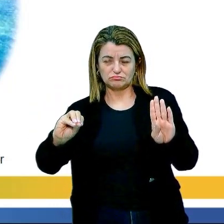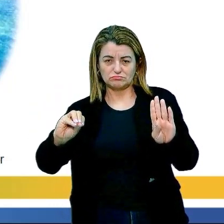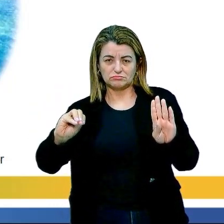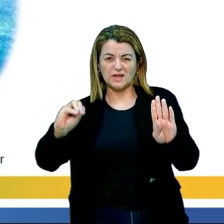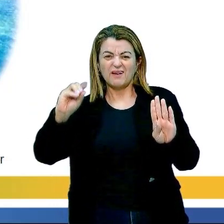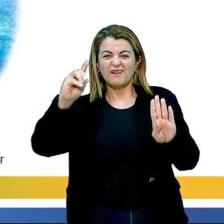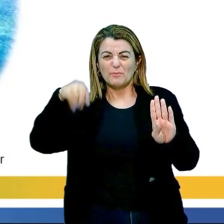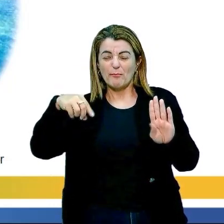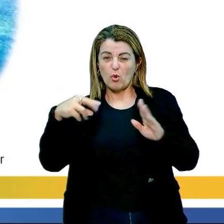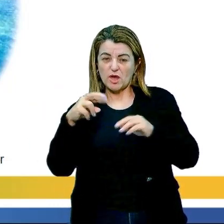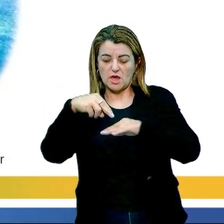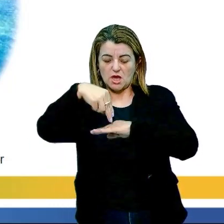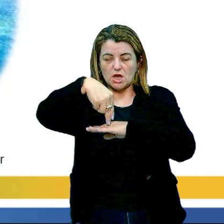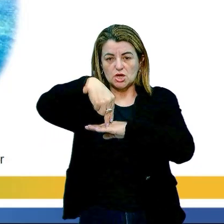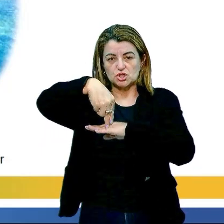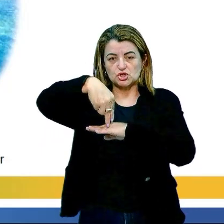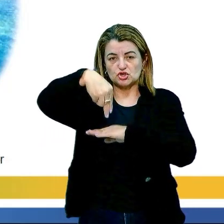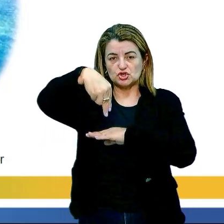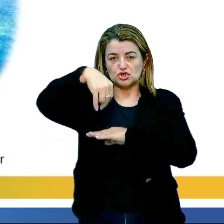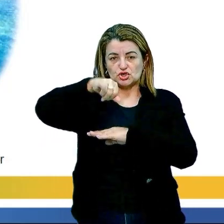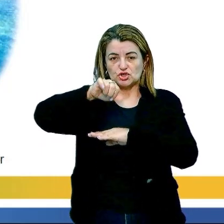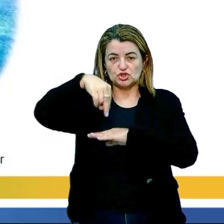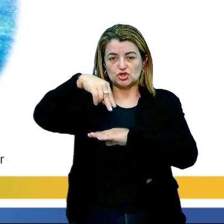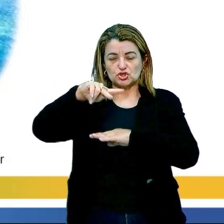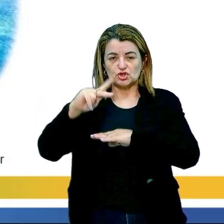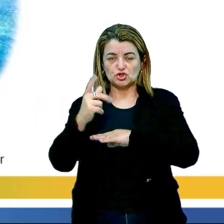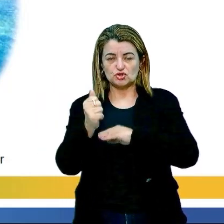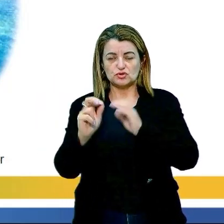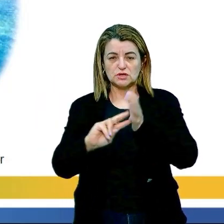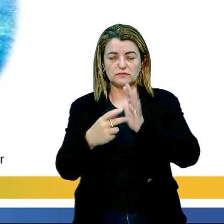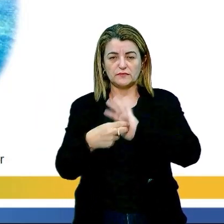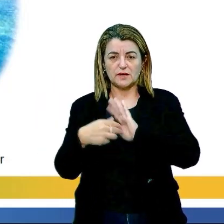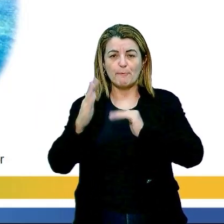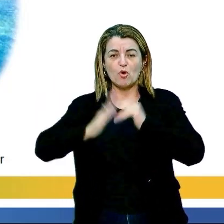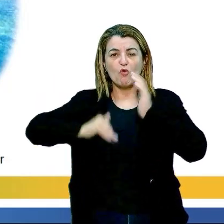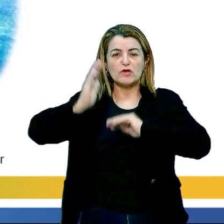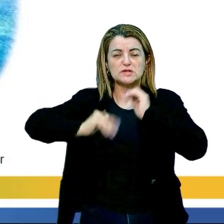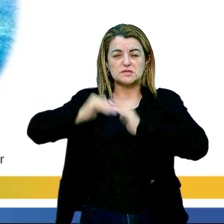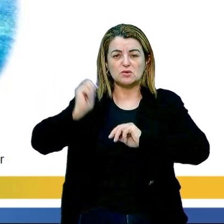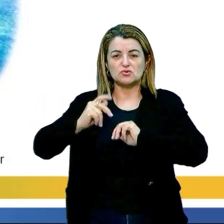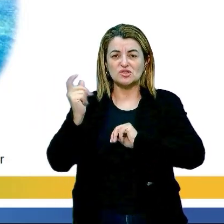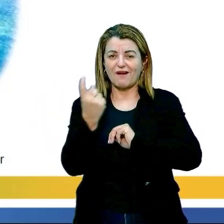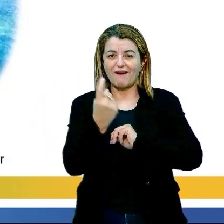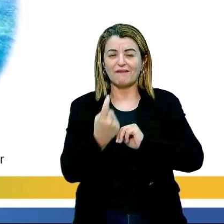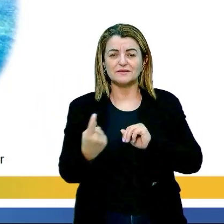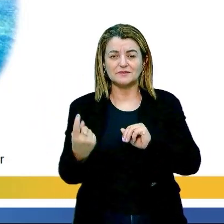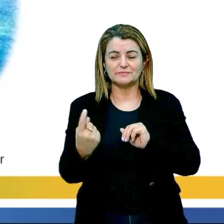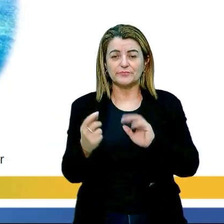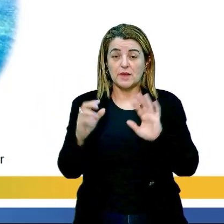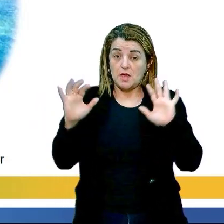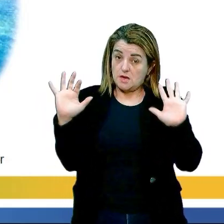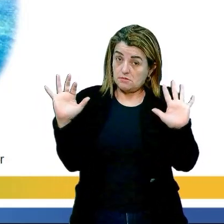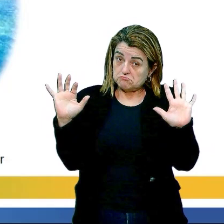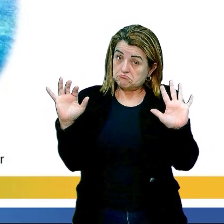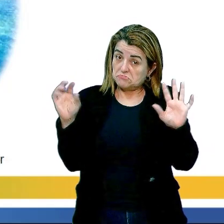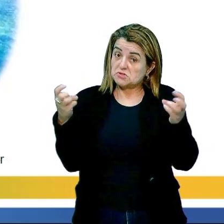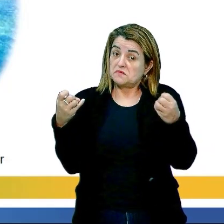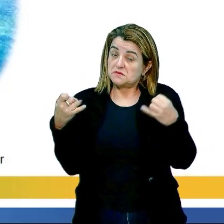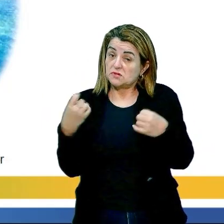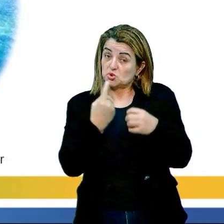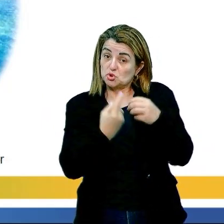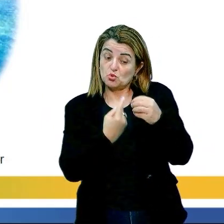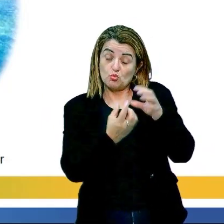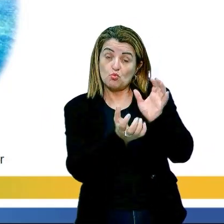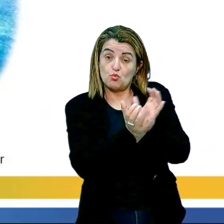a profissão do ser lá no seu habitat. Ele está falando de uma população? Se ele estivesse falando só dos animais ou só de